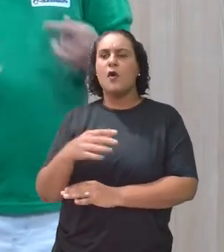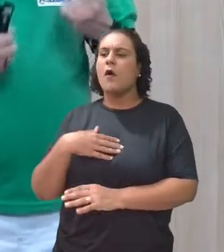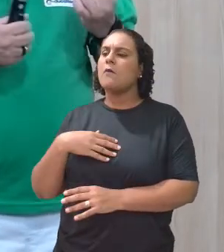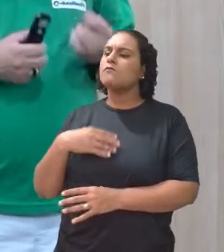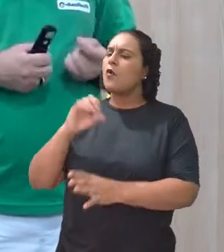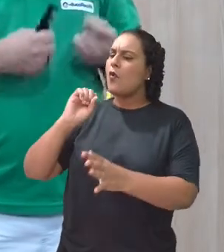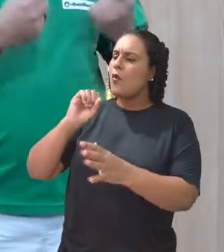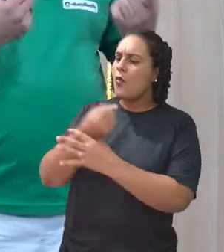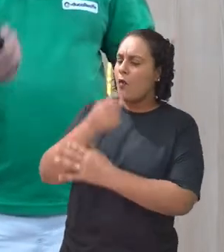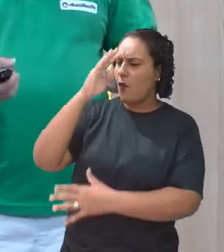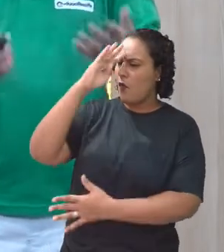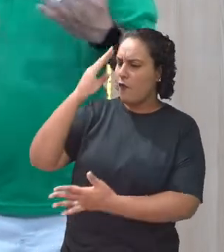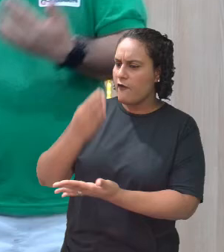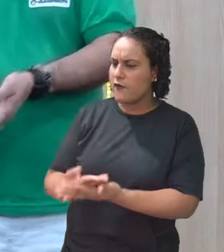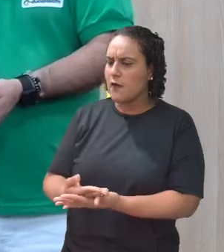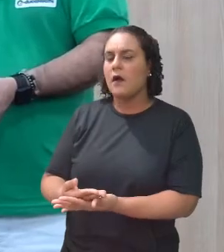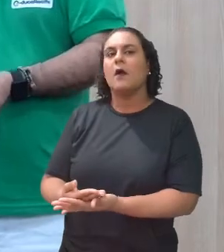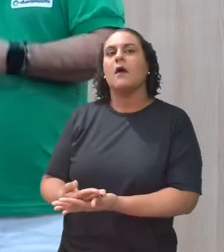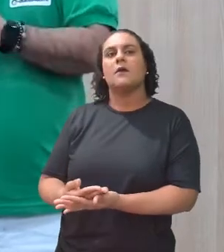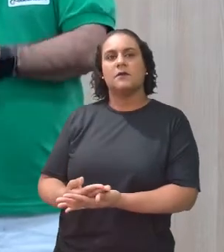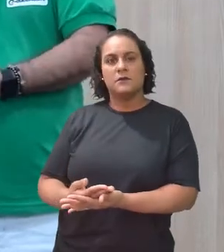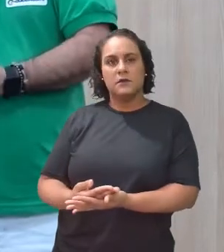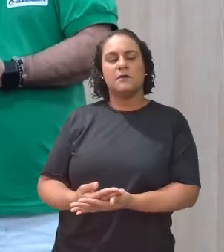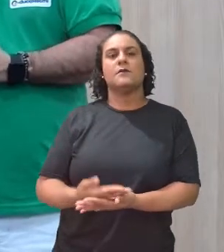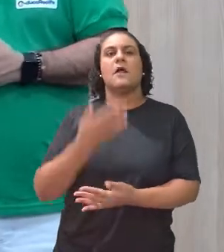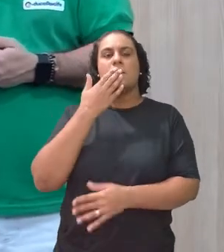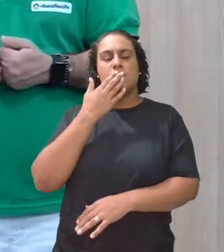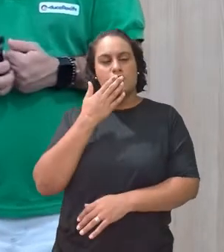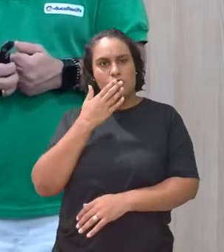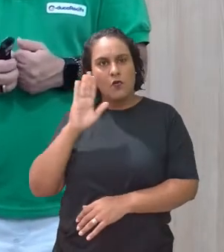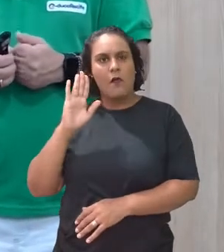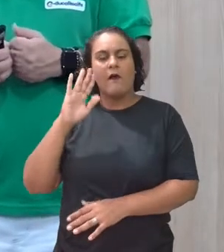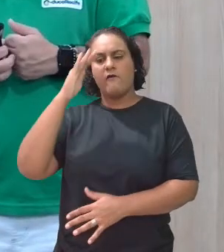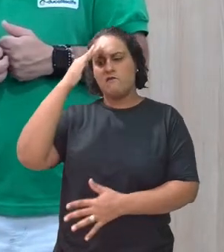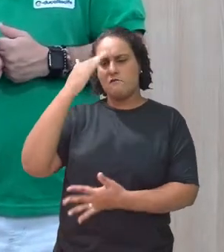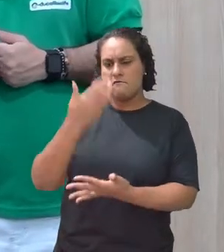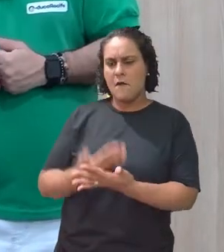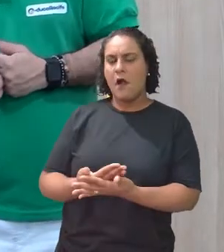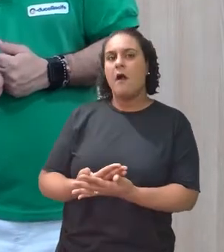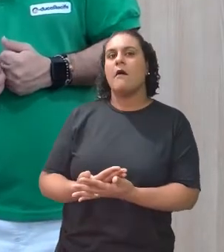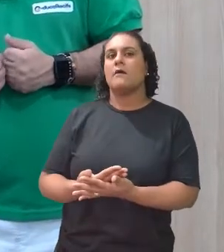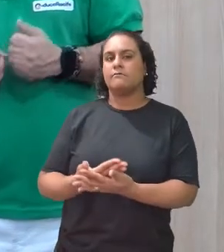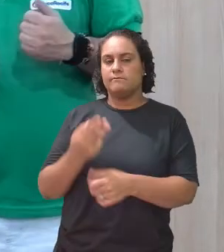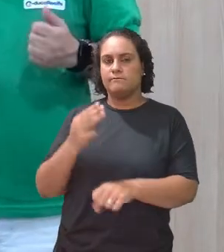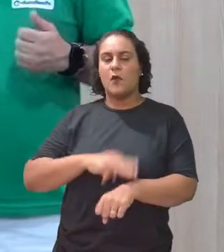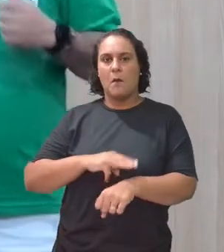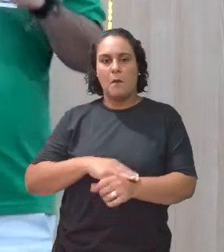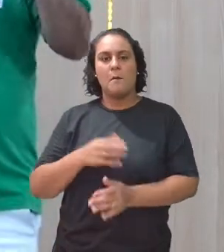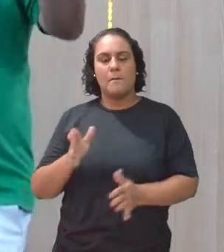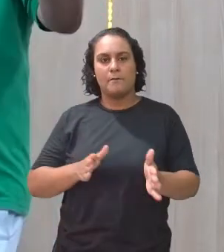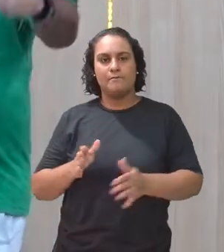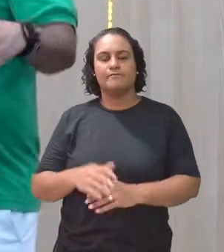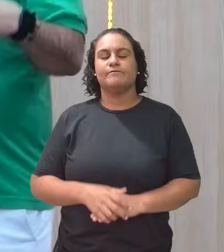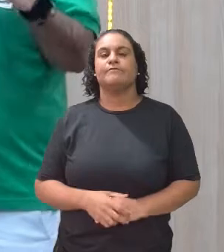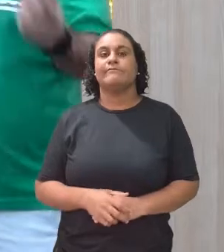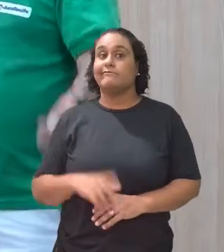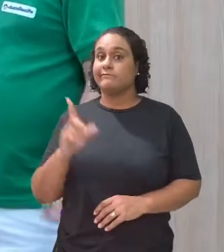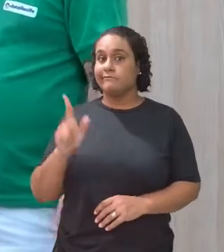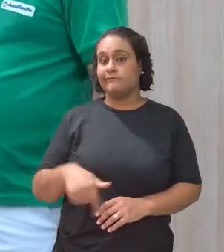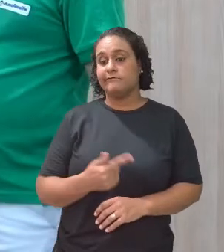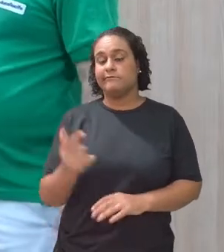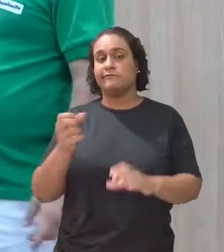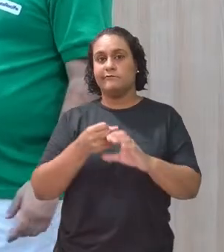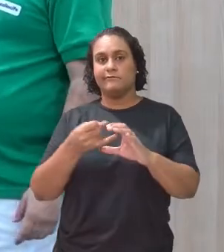lealdade. Eles prestavam um juramento de lealdade, de fidelidade àquele líder naquele momento, ok? Então, era